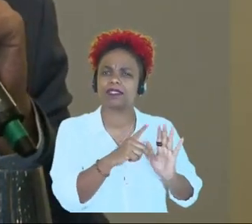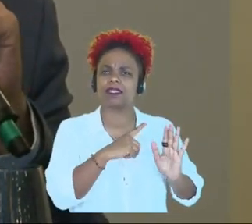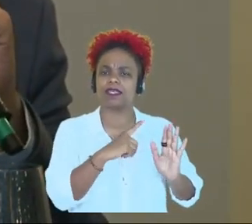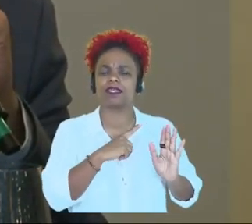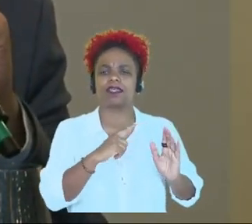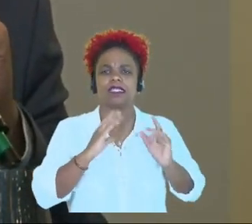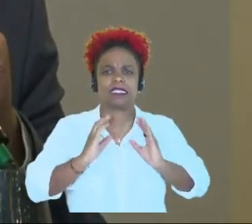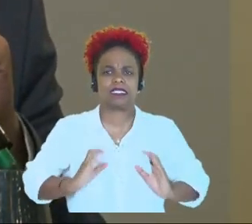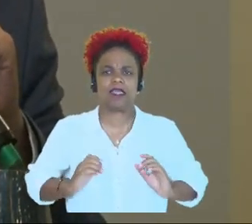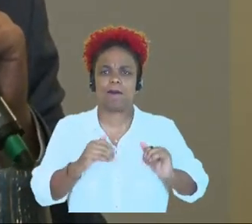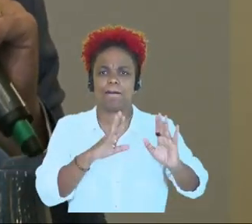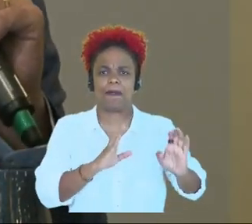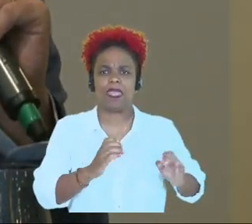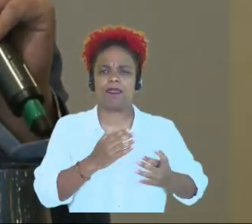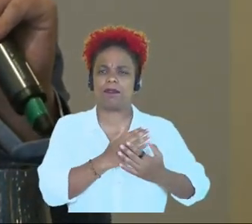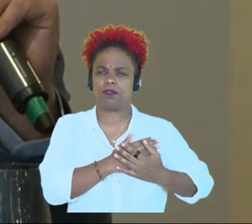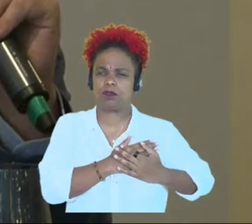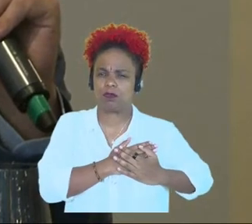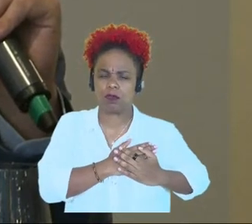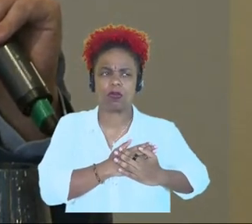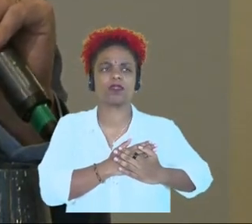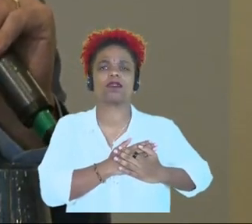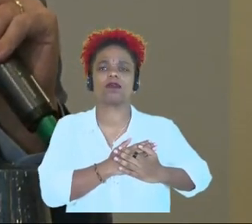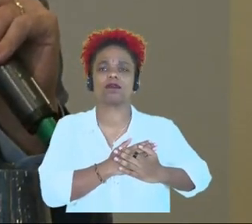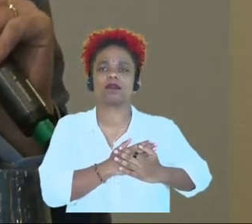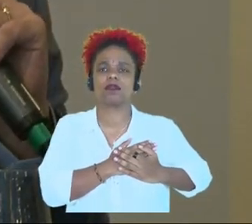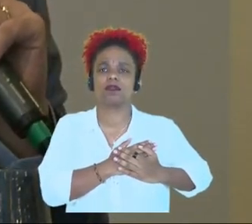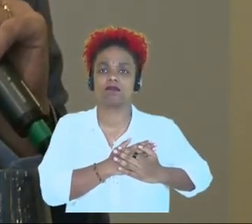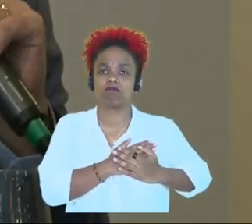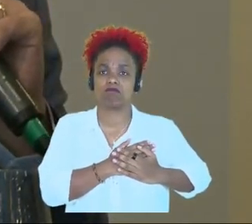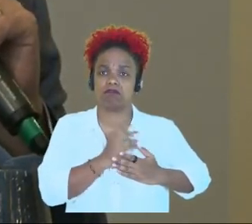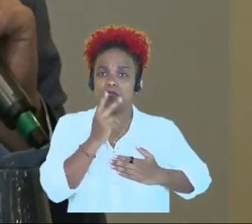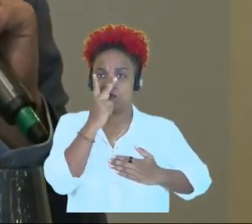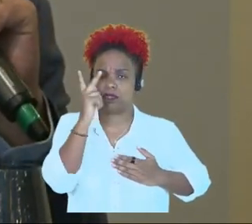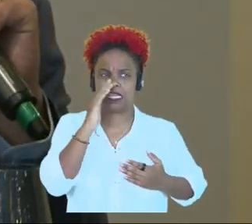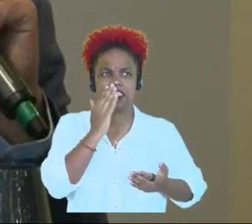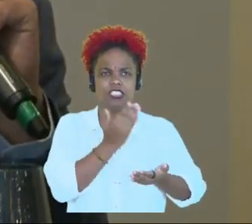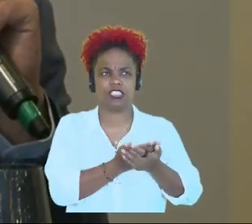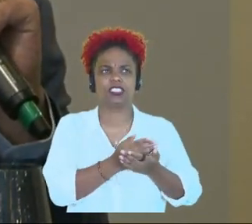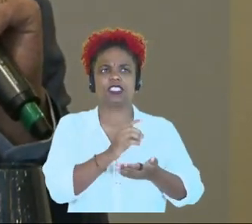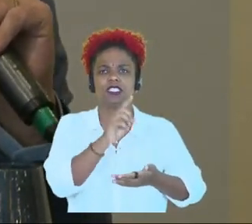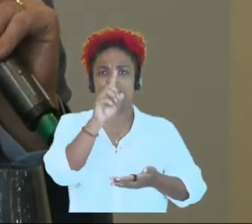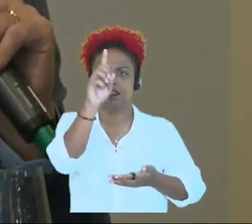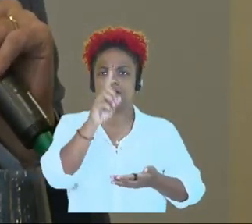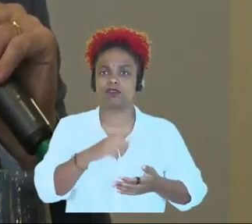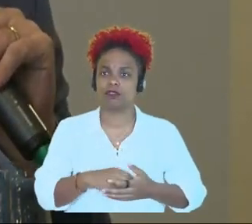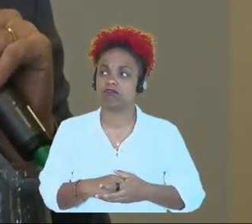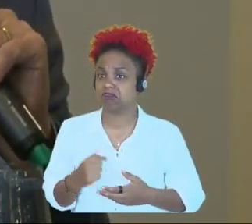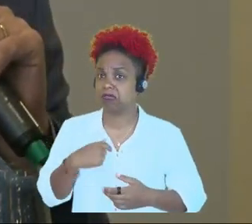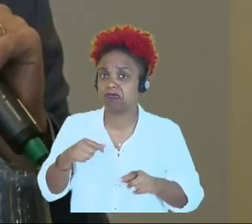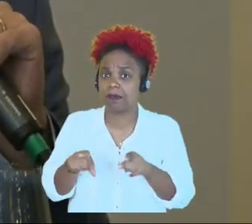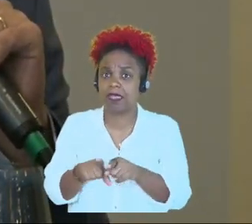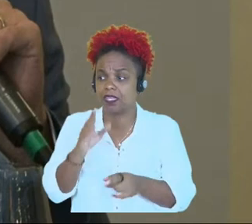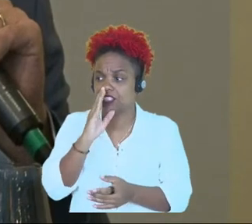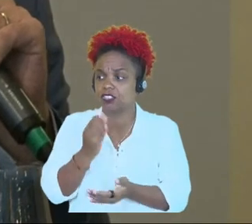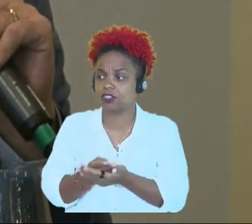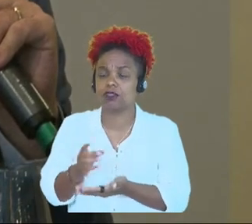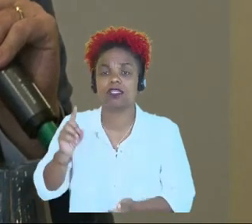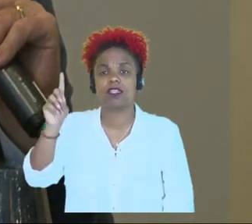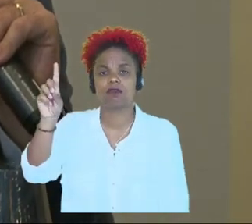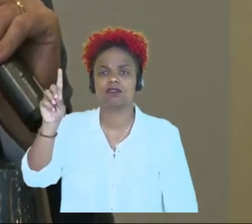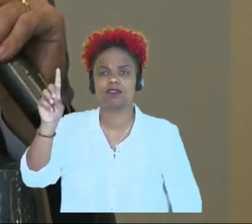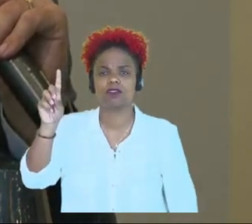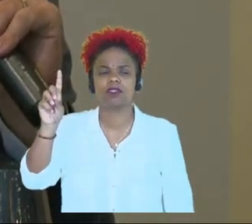de bem, patriota, né? A pessoa que né, acredita em Deus. Eu acredito em Deus.